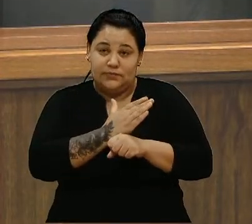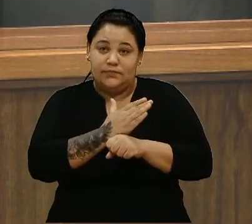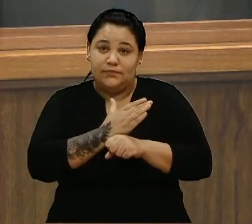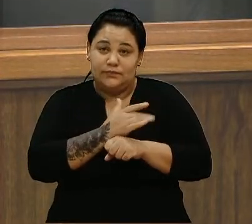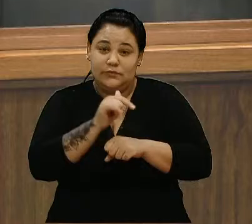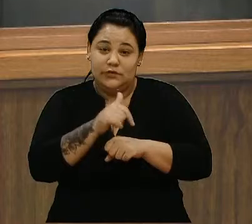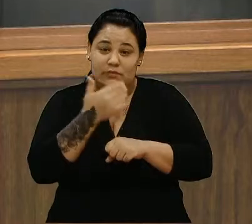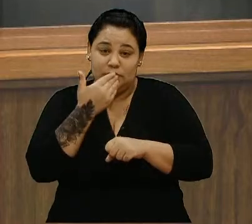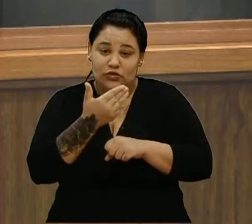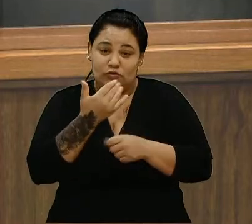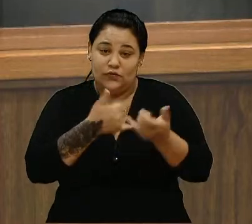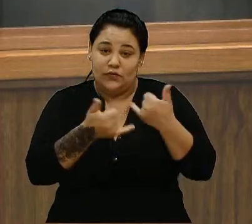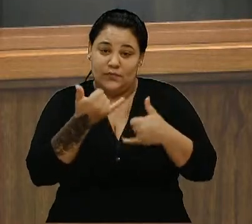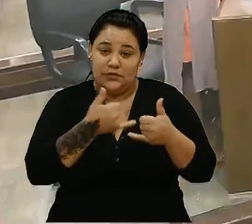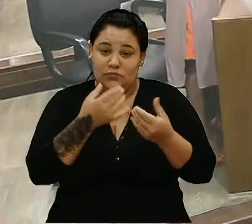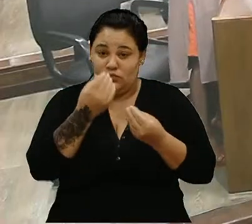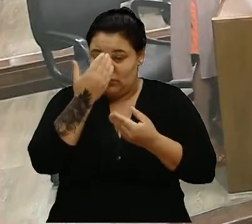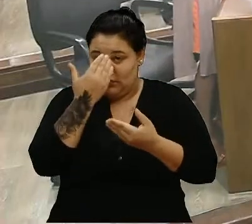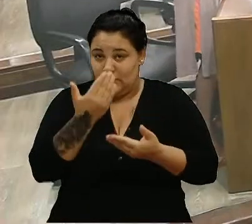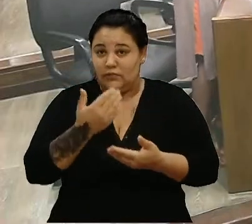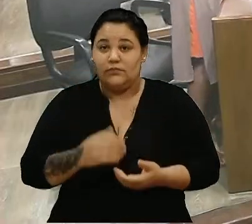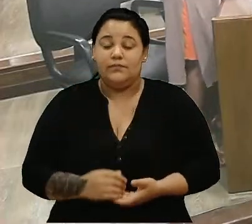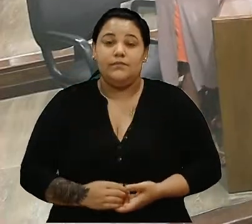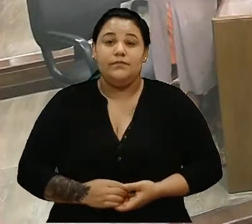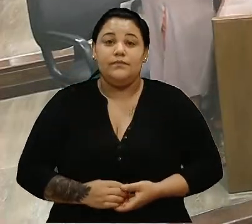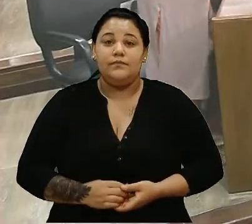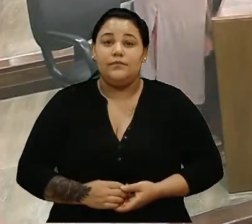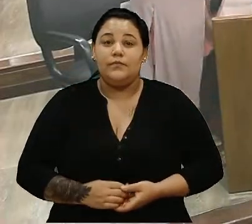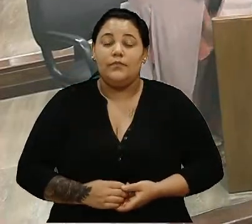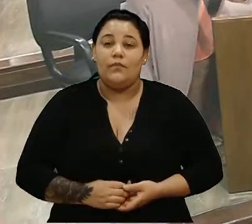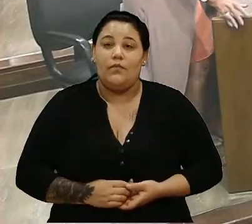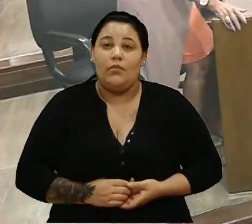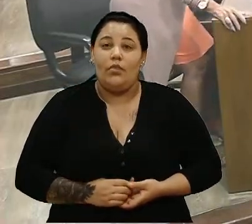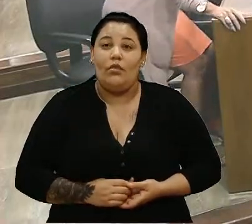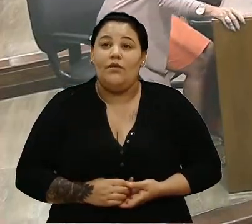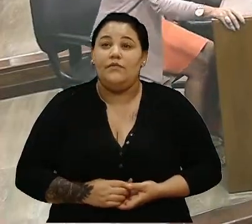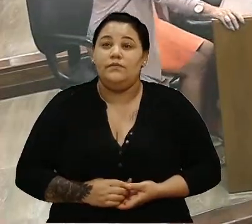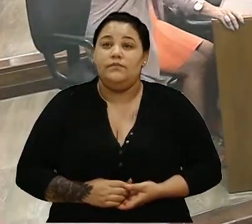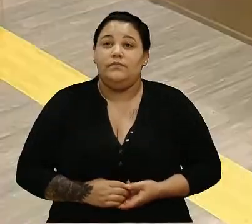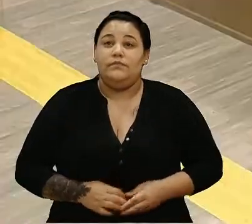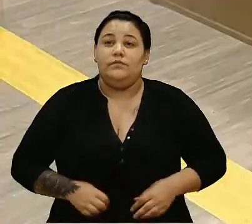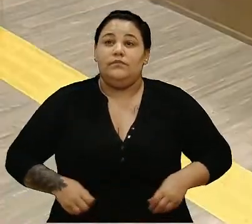desse pedido de informação. Obrigada. Obrigado, vereadora Rose. Com a palavra, a vereadora Andressa Marques.